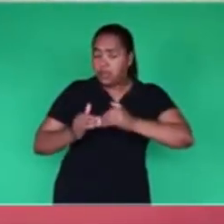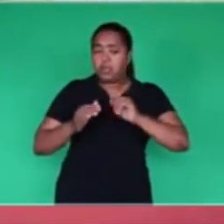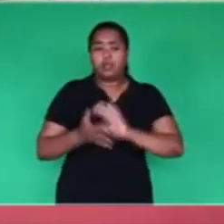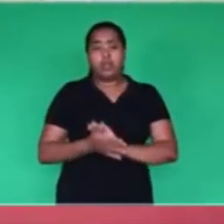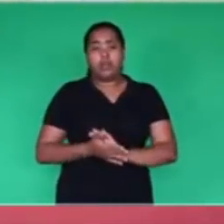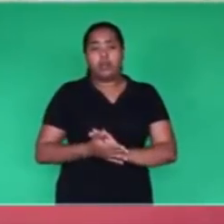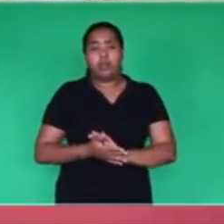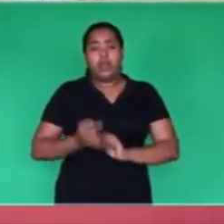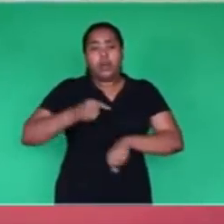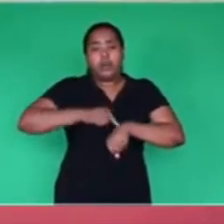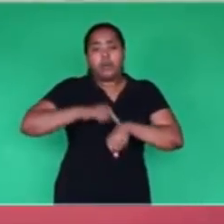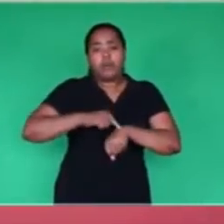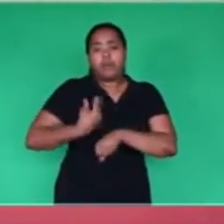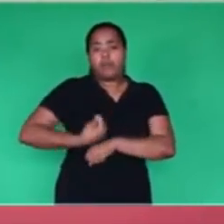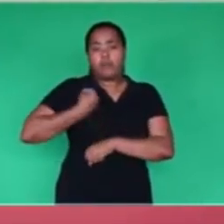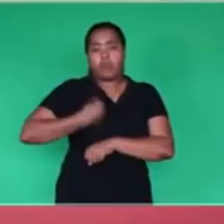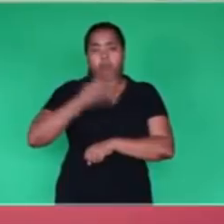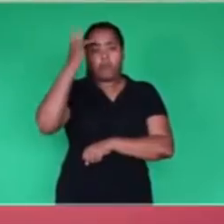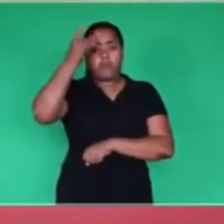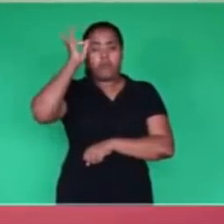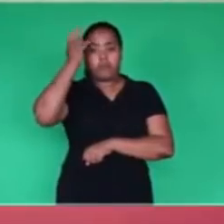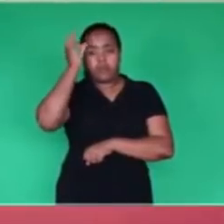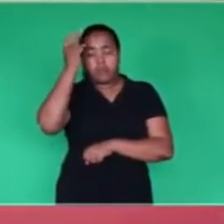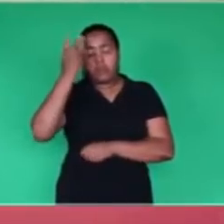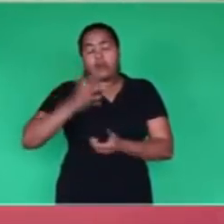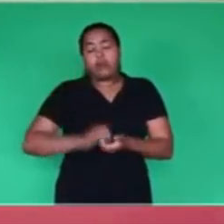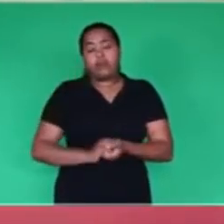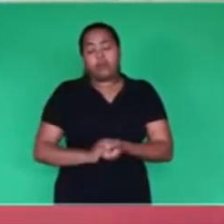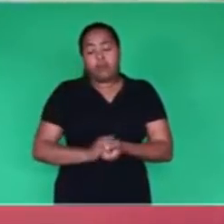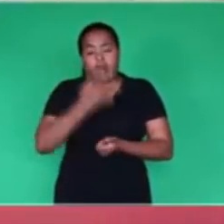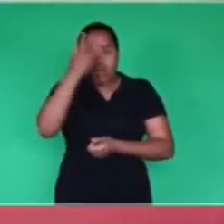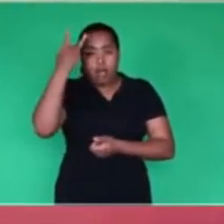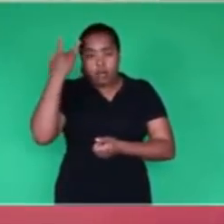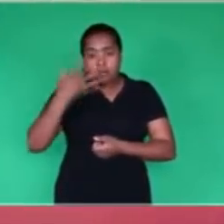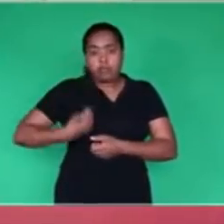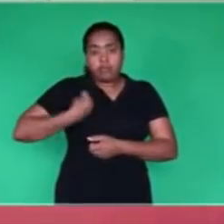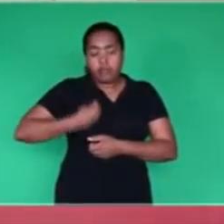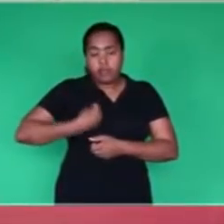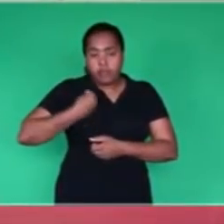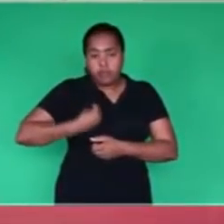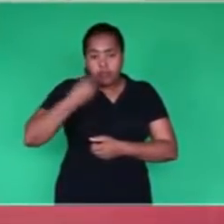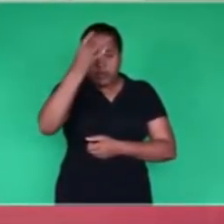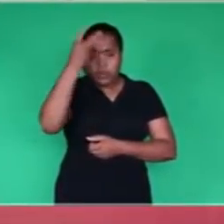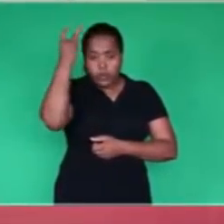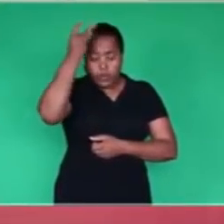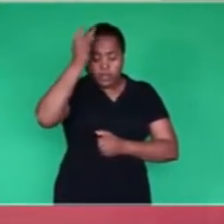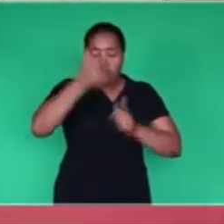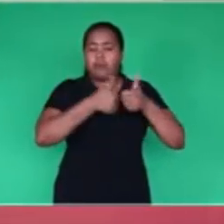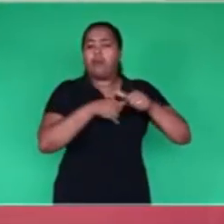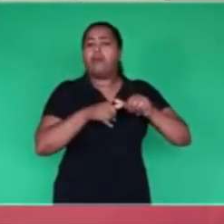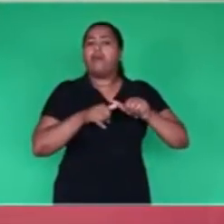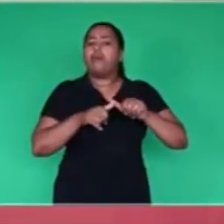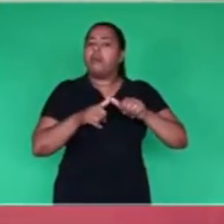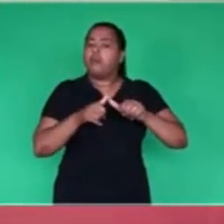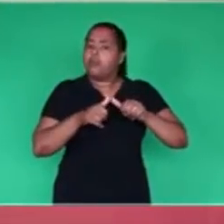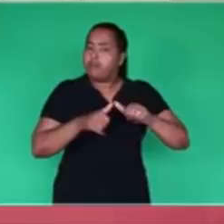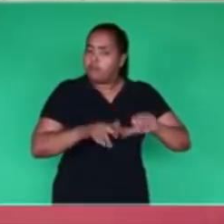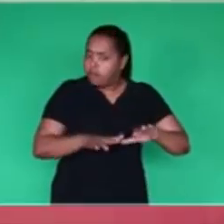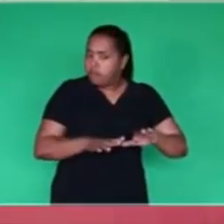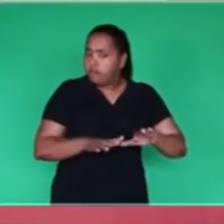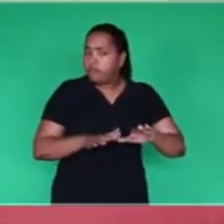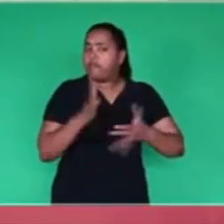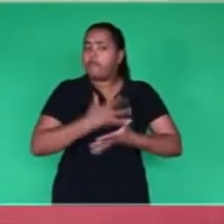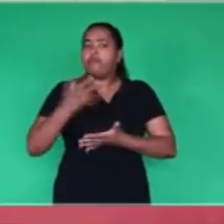Espírito. Quem está no Espírito vai embora, quem não está vai ficar e vai ter. Aí vai poder falar da obra, vai poder falar